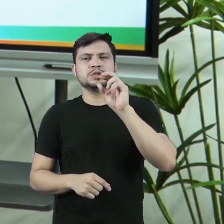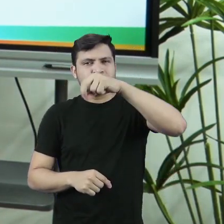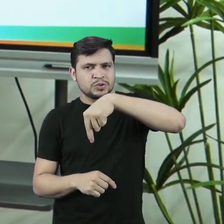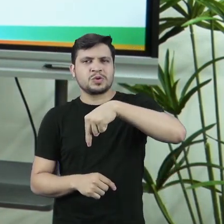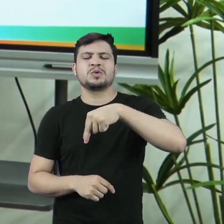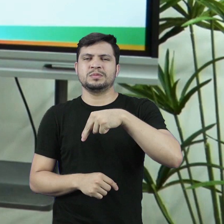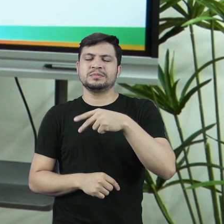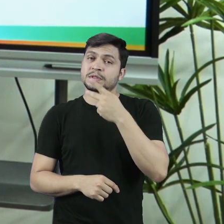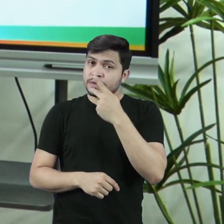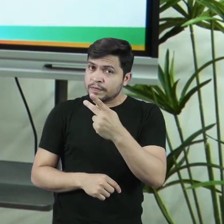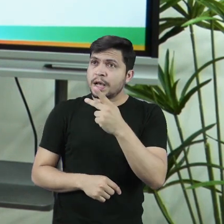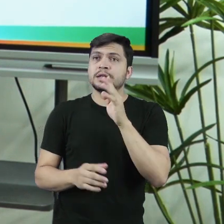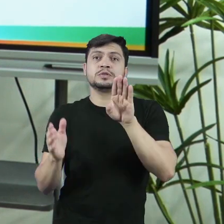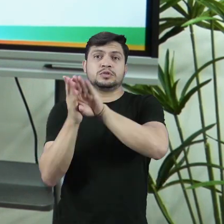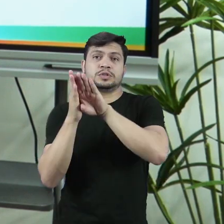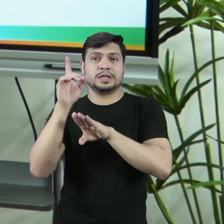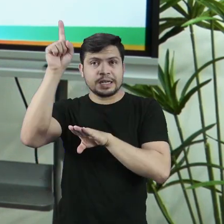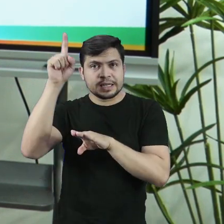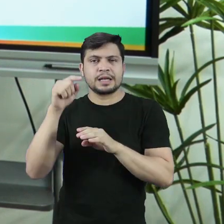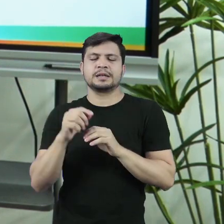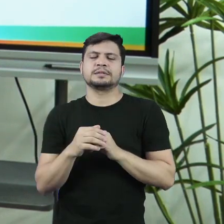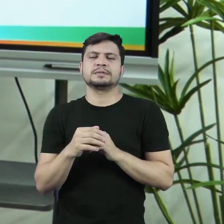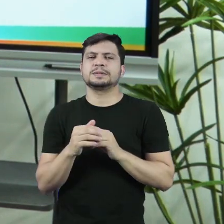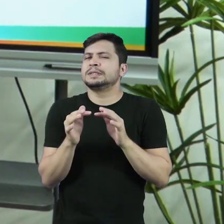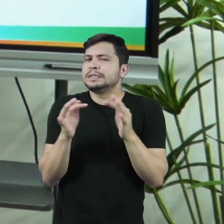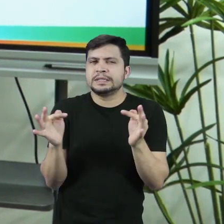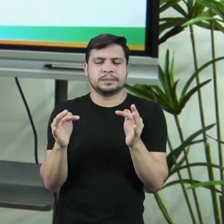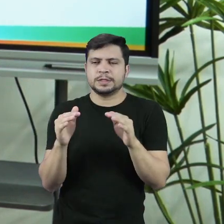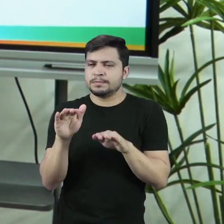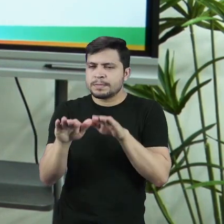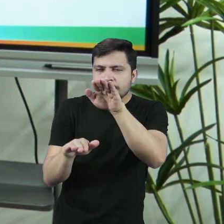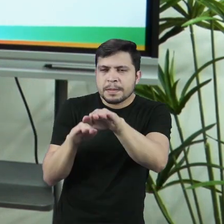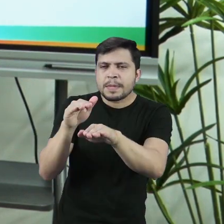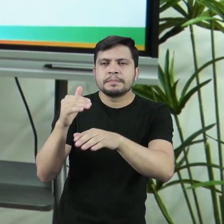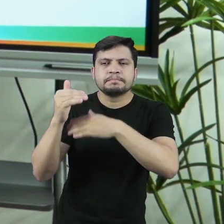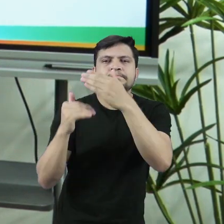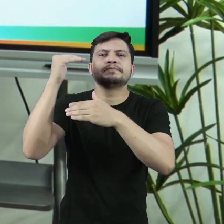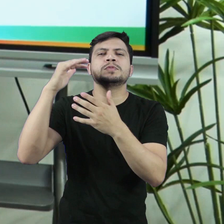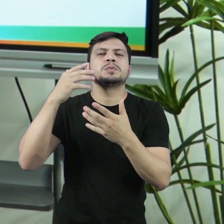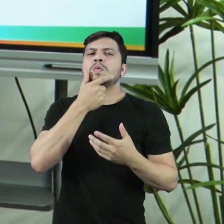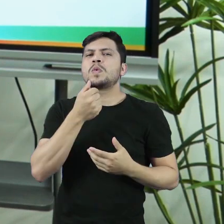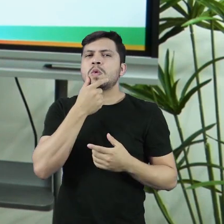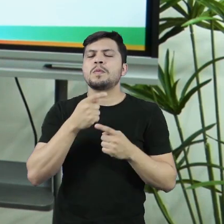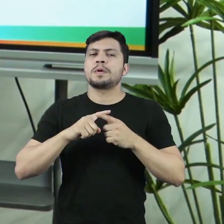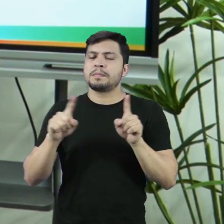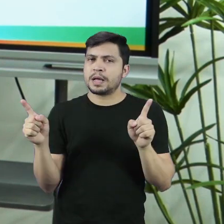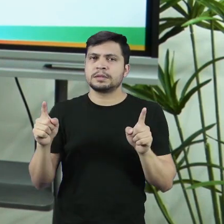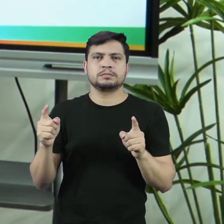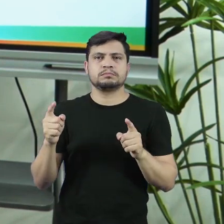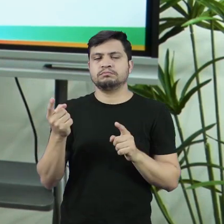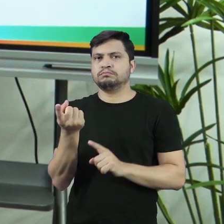utiliza. Entretanto, não é um fato isolado, mas é uma corrida onde os dois países, né, as duas